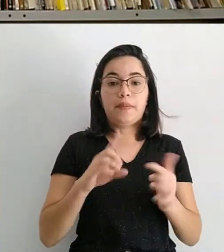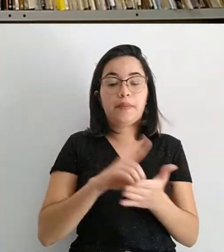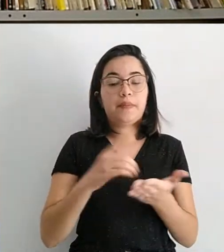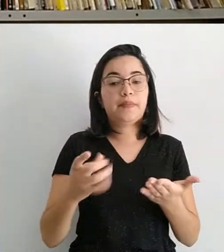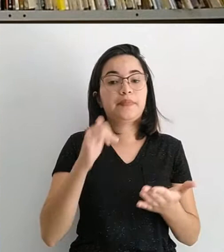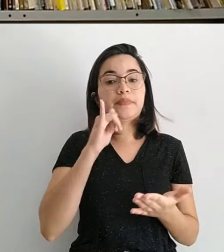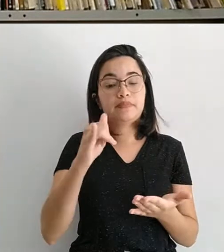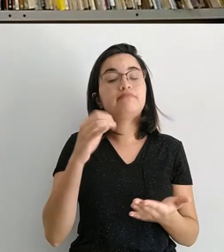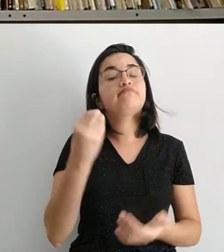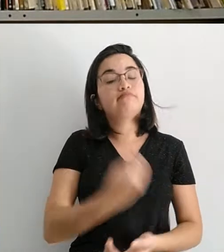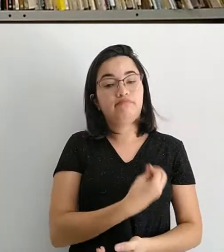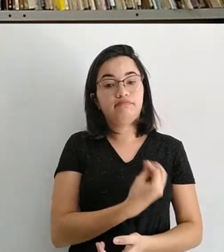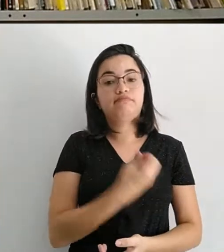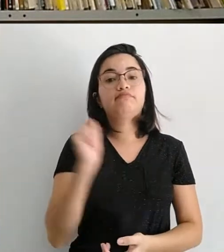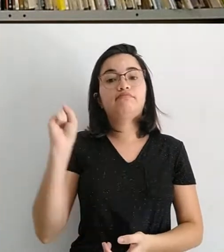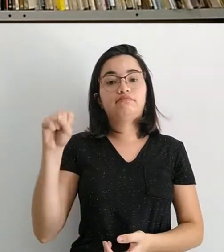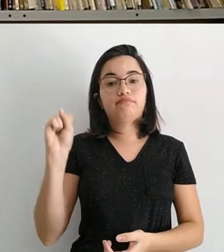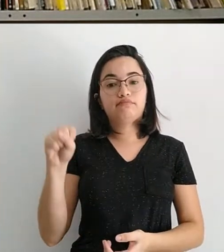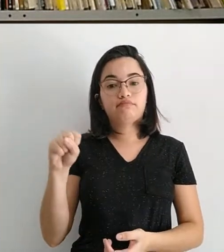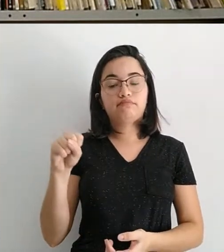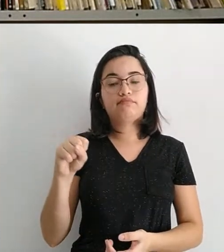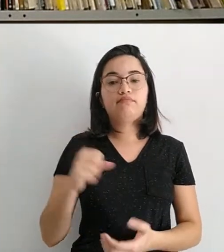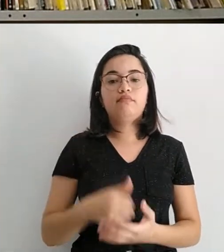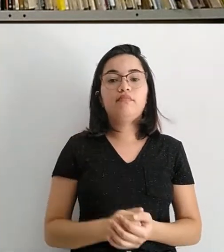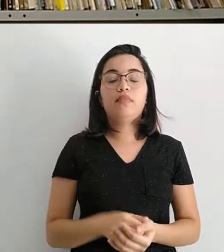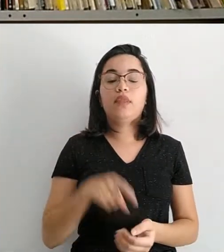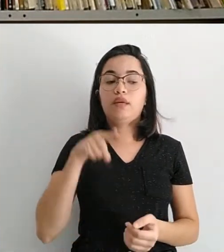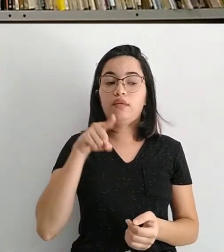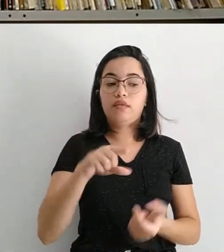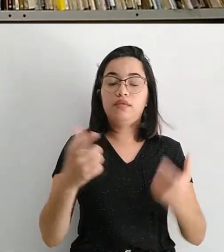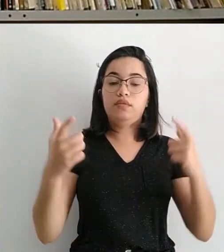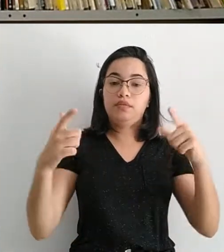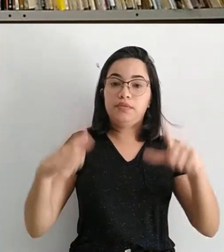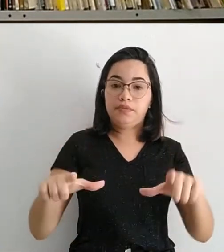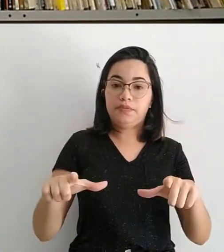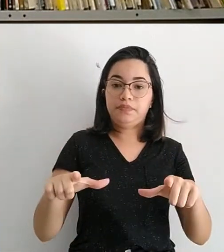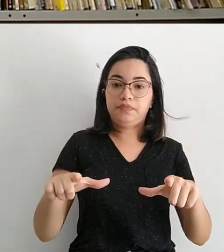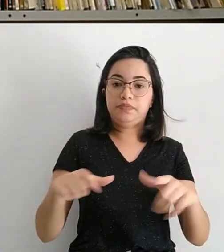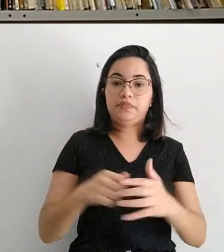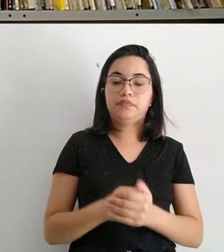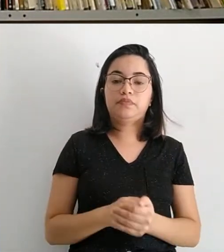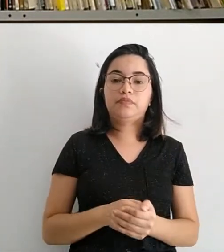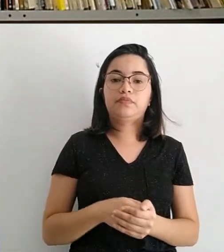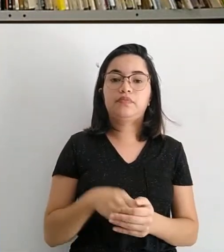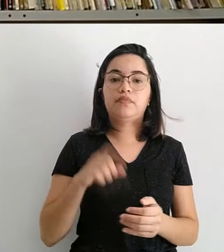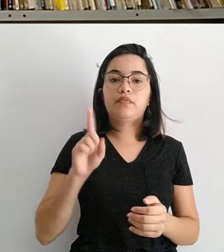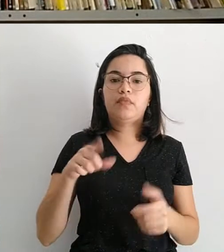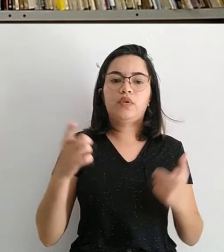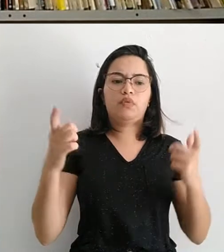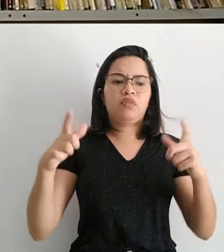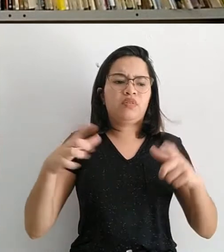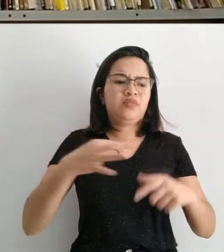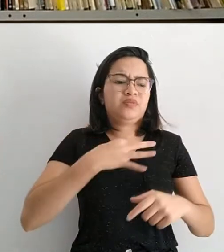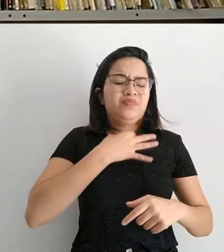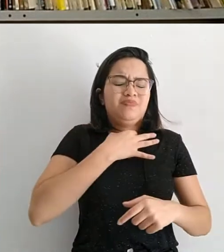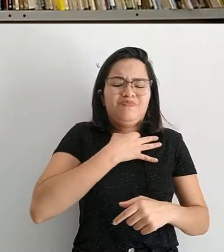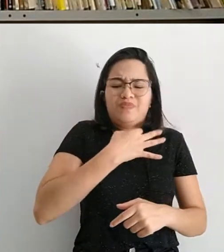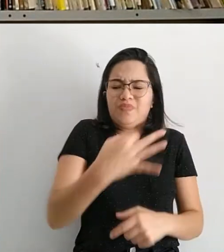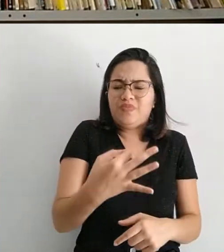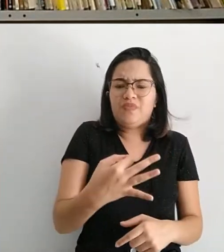que existe. E que esse lugar, ele é um lugar de